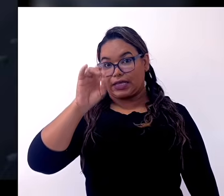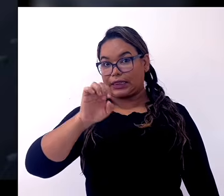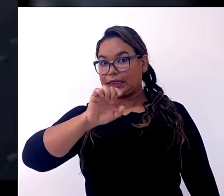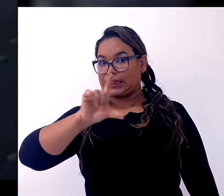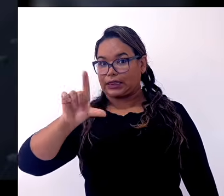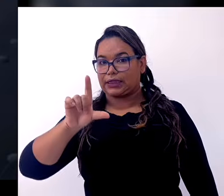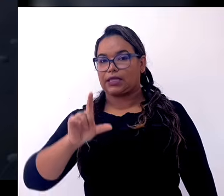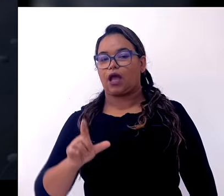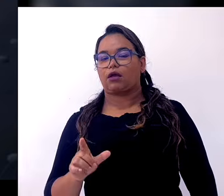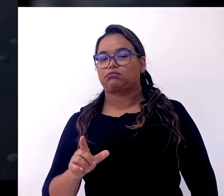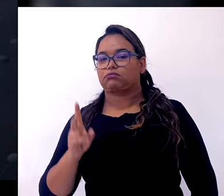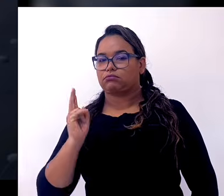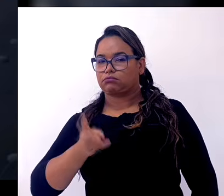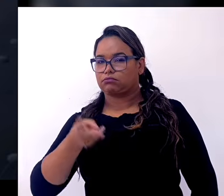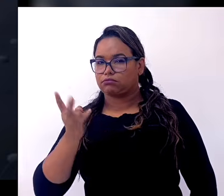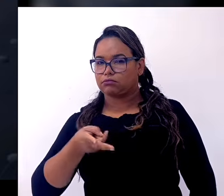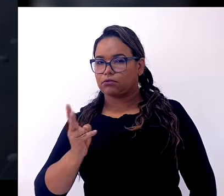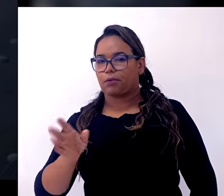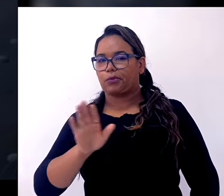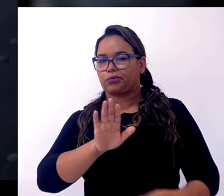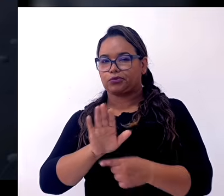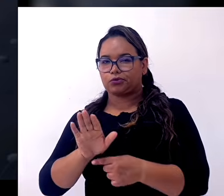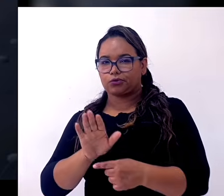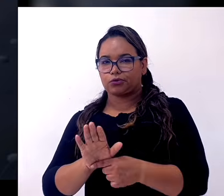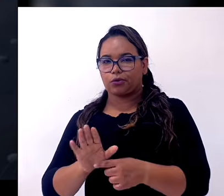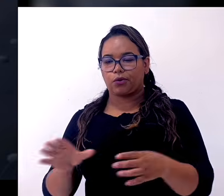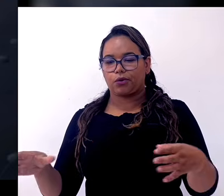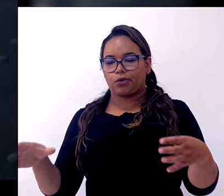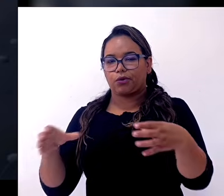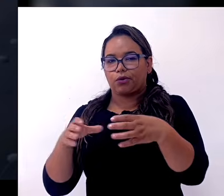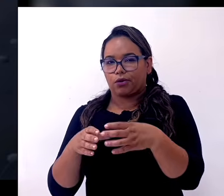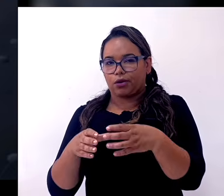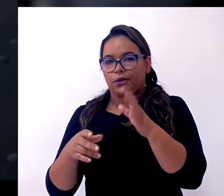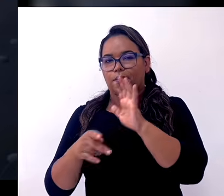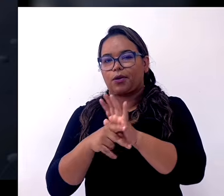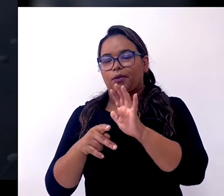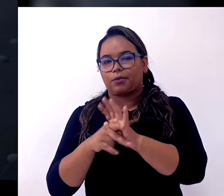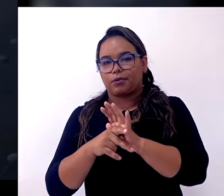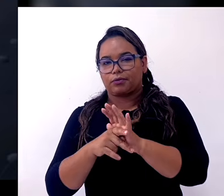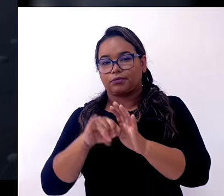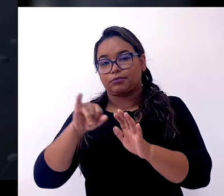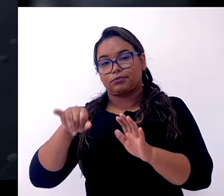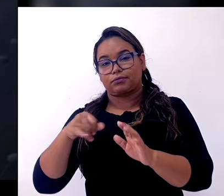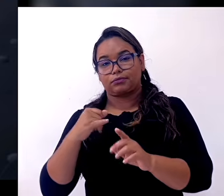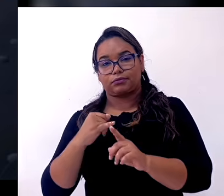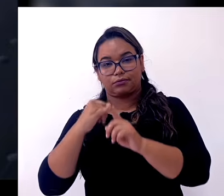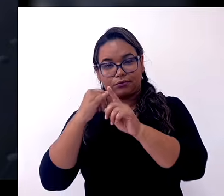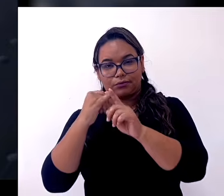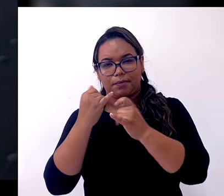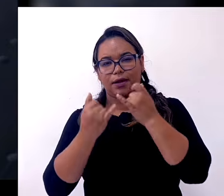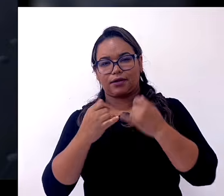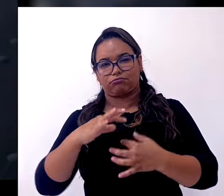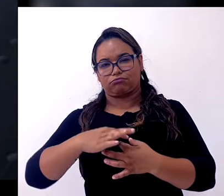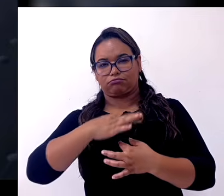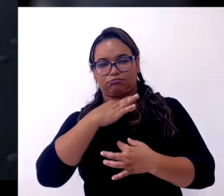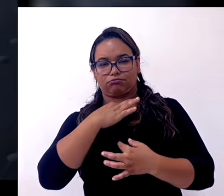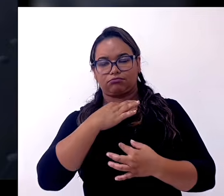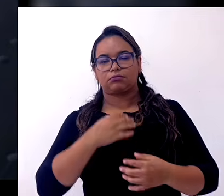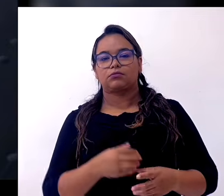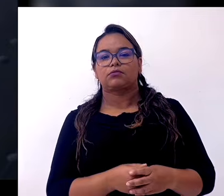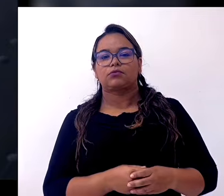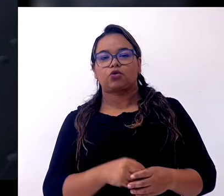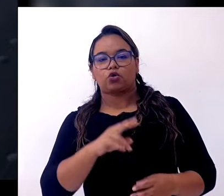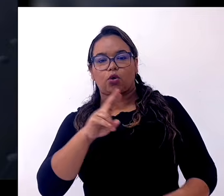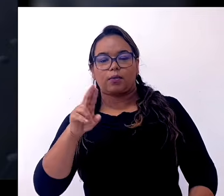movimento totalitário, quer seja comunista ou nazista, sempre há um jesuíta no papel de conselheiro ou líder.